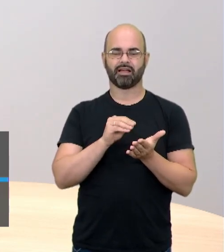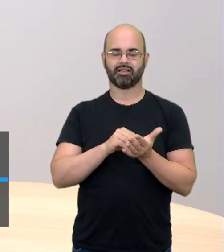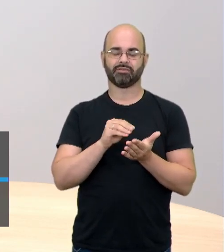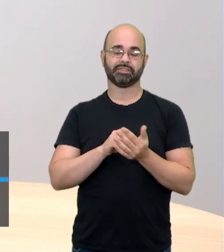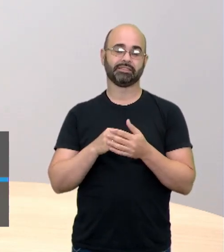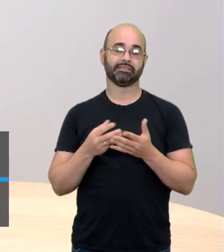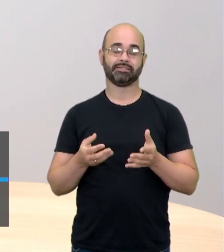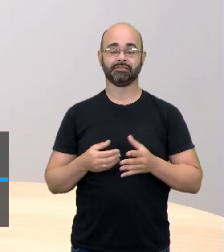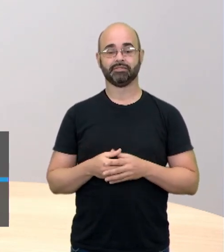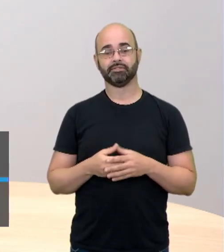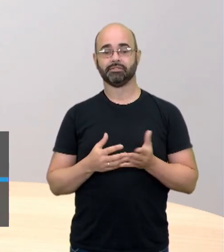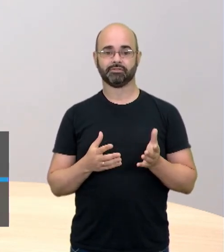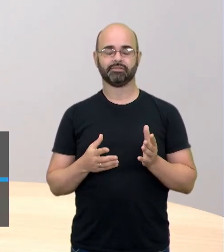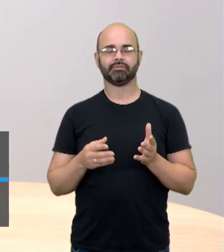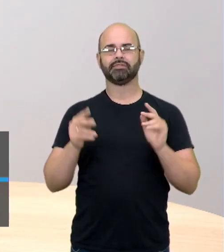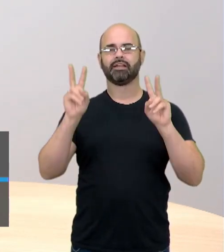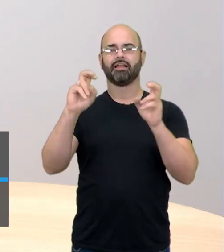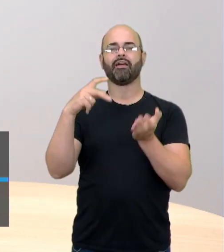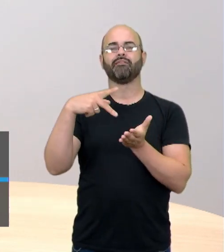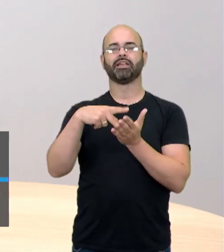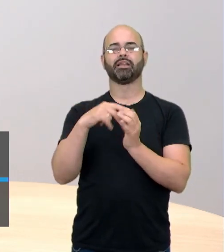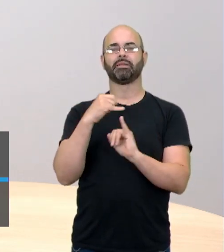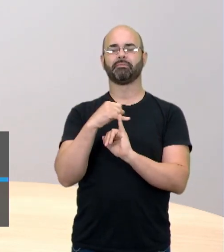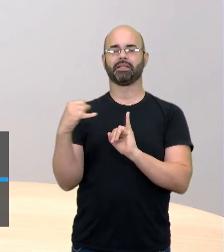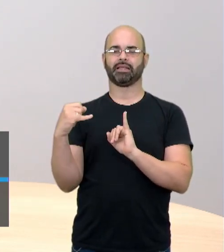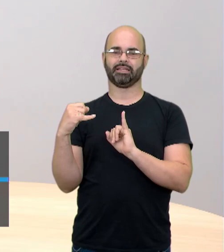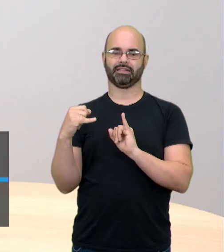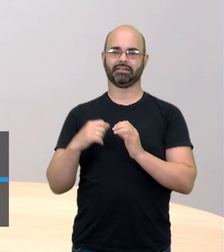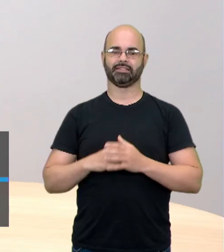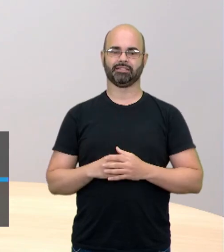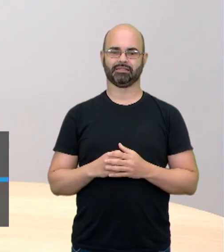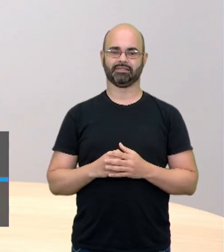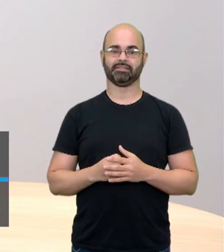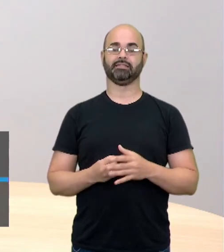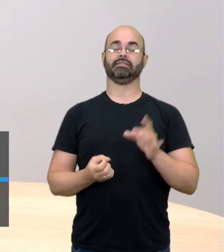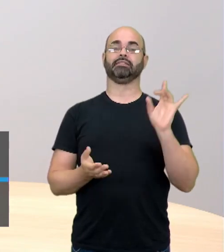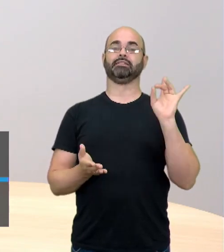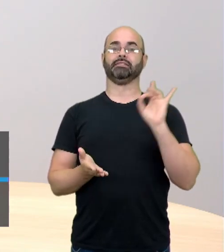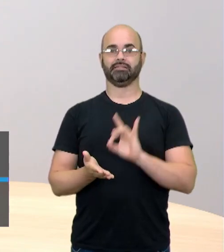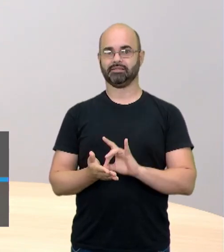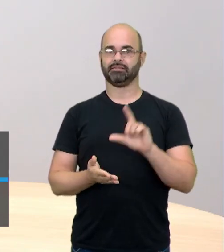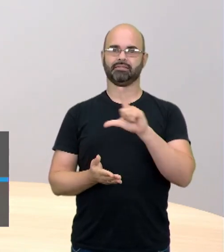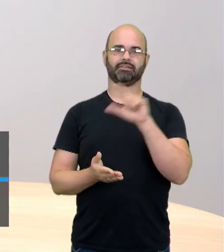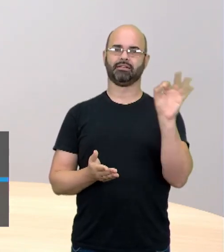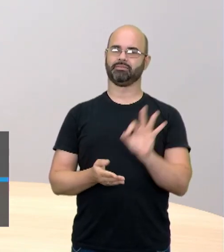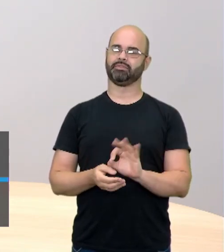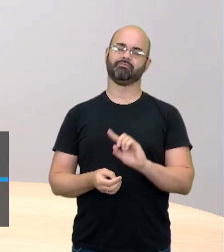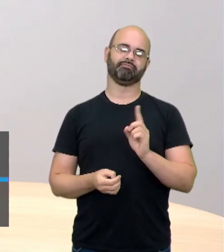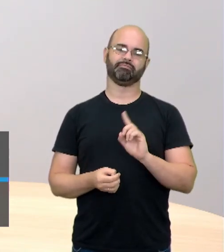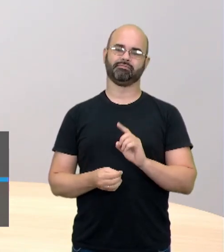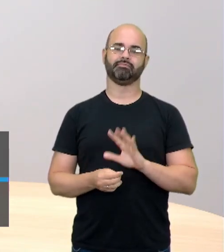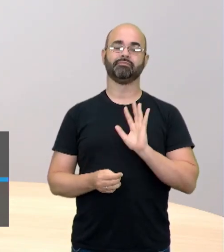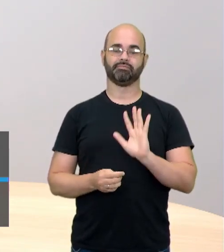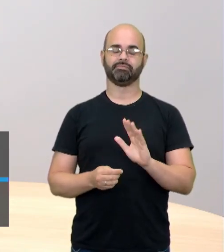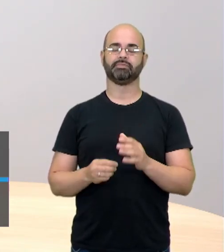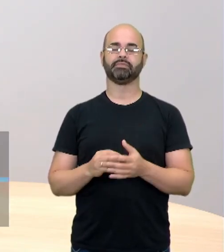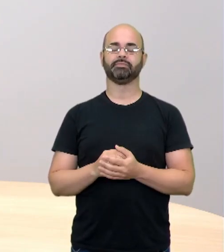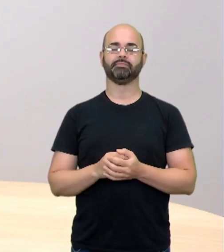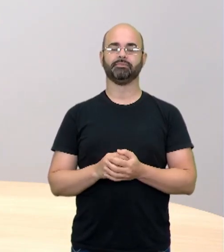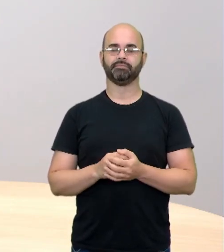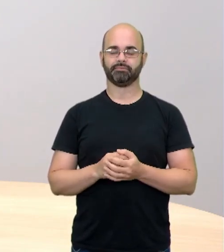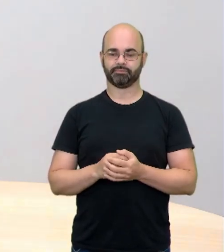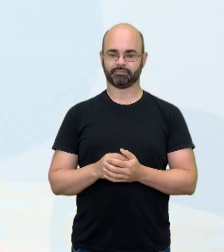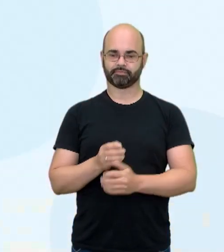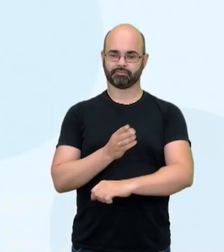o que é só uma meia-verdade, está longe de corresponder totalmente à realidade. né? Para a gente falar sobre Idade Média, e principalmente